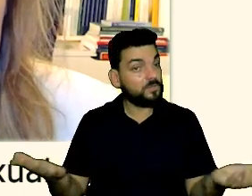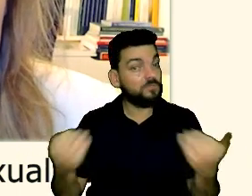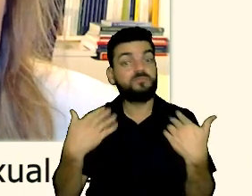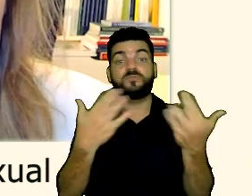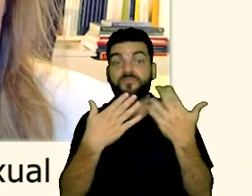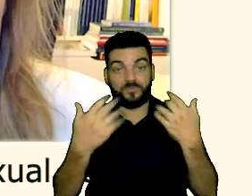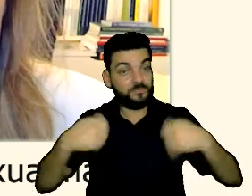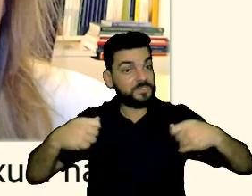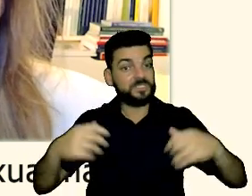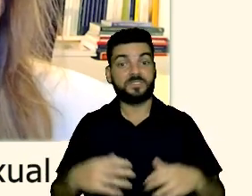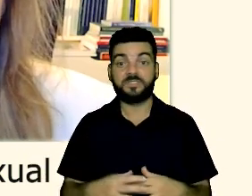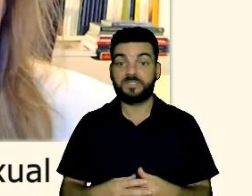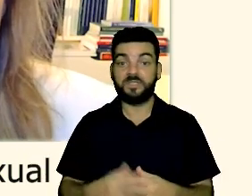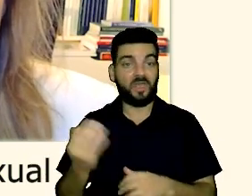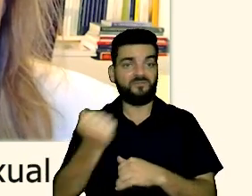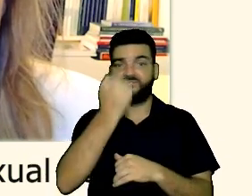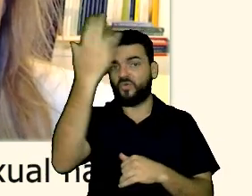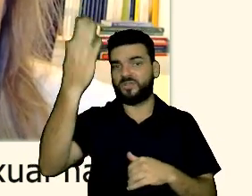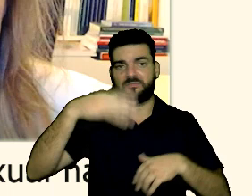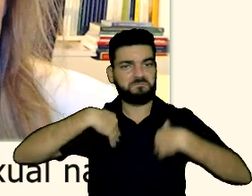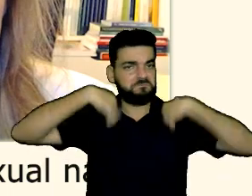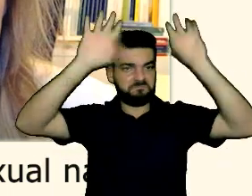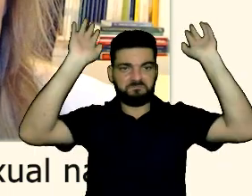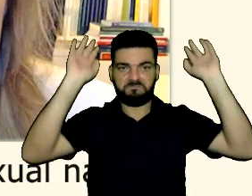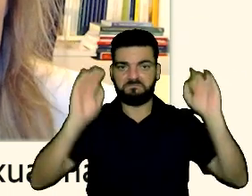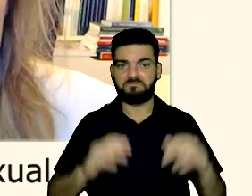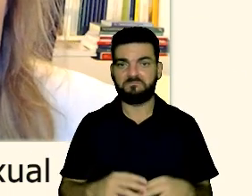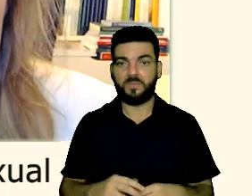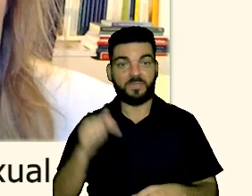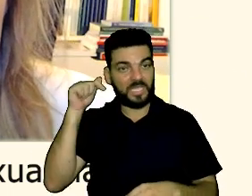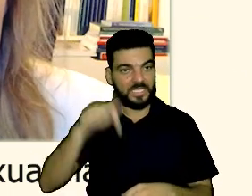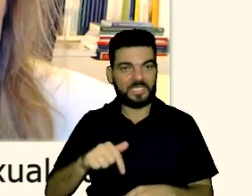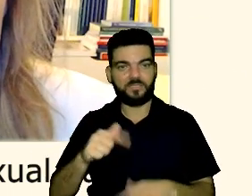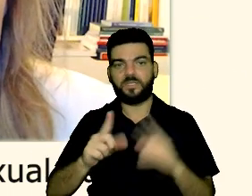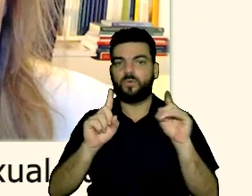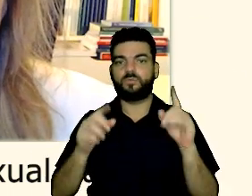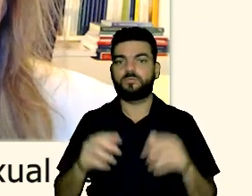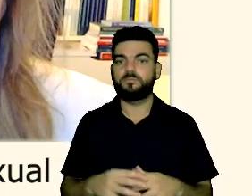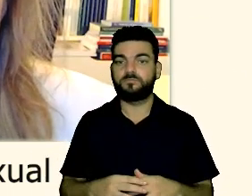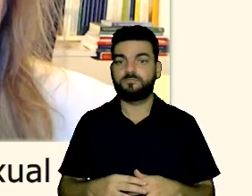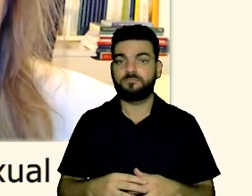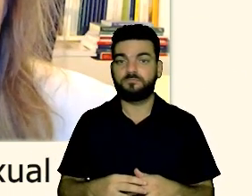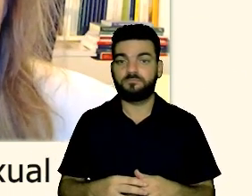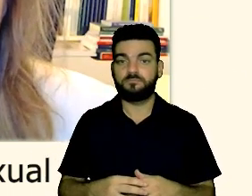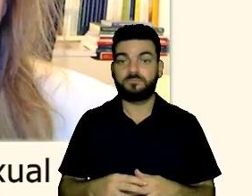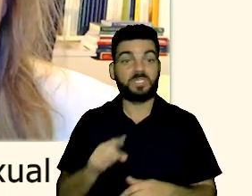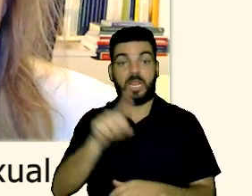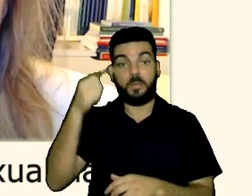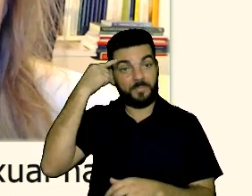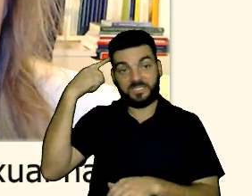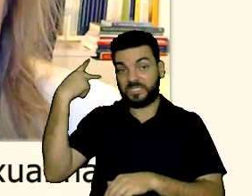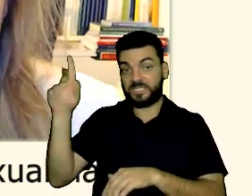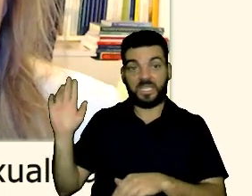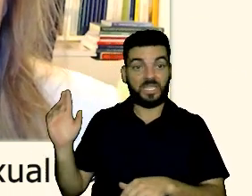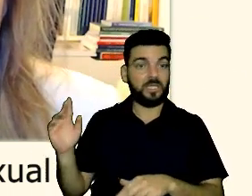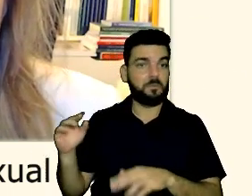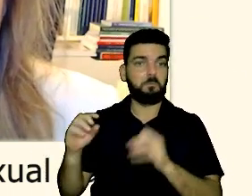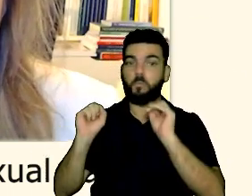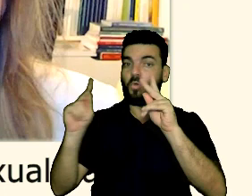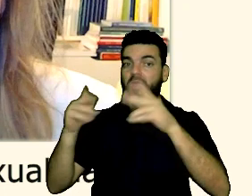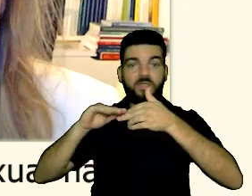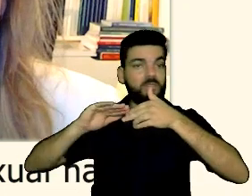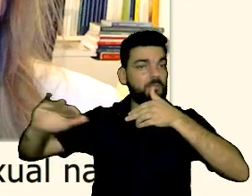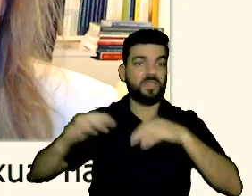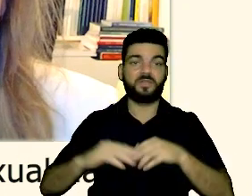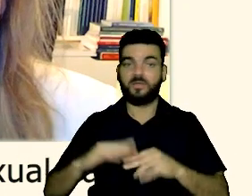para você não falar, guardar a sua opinião para você, porque isso fere diretamente a minha pessoa, né? E se lá fora você não quiser